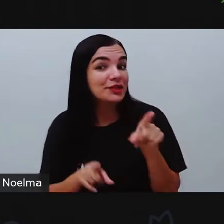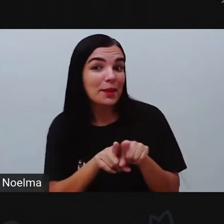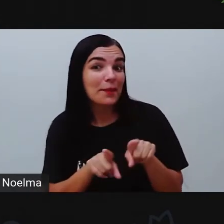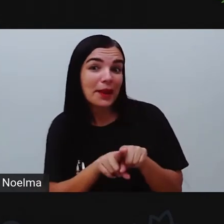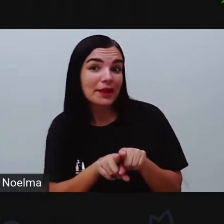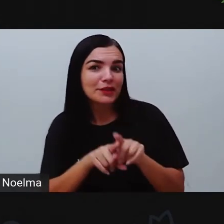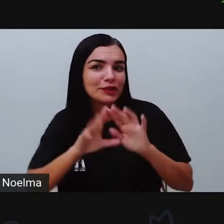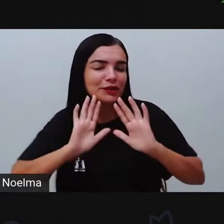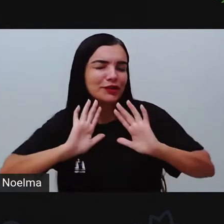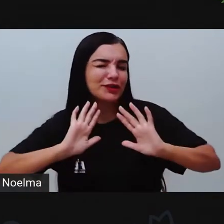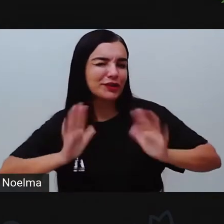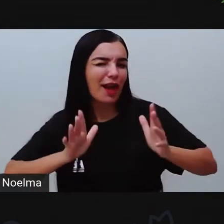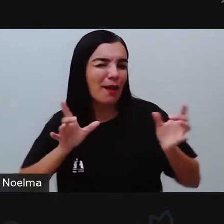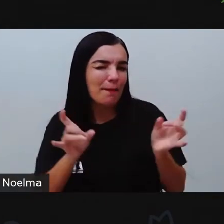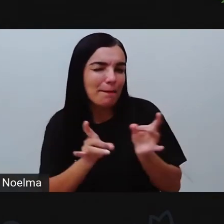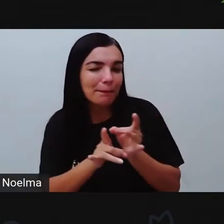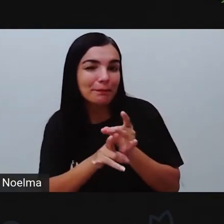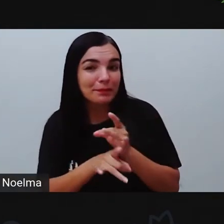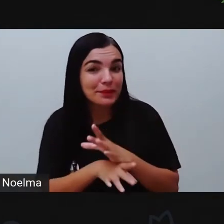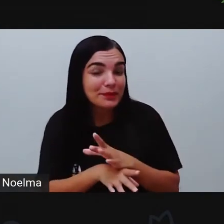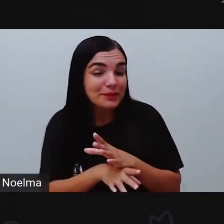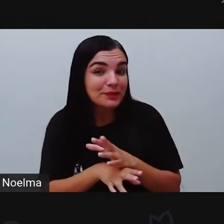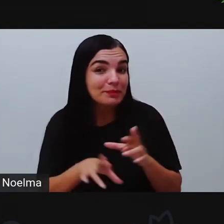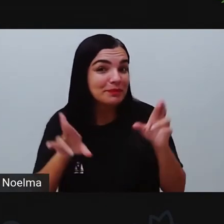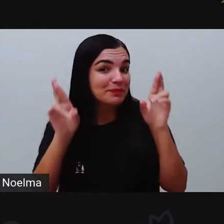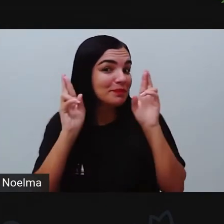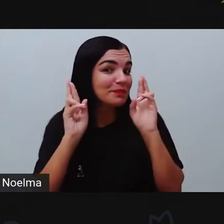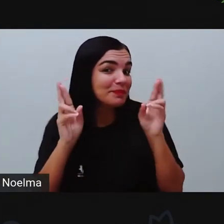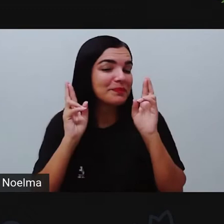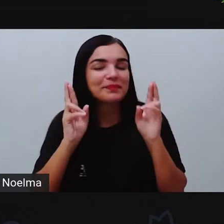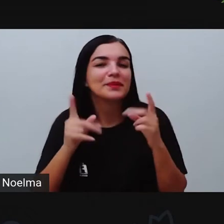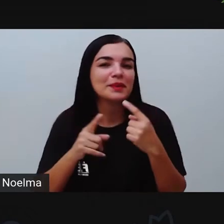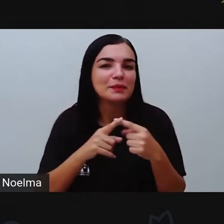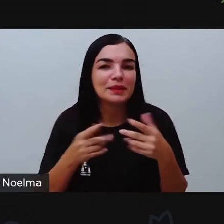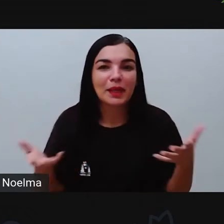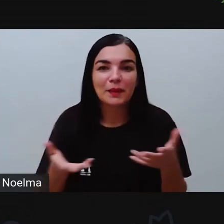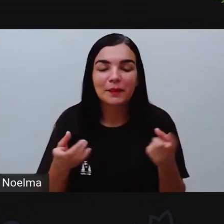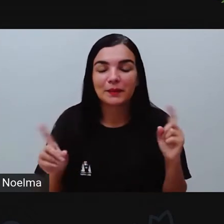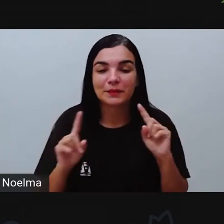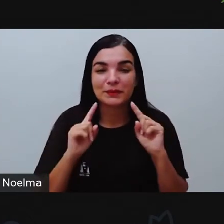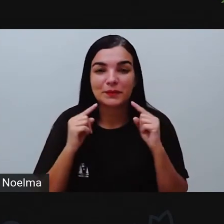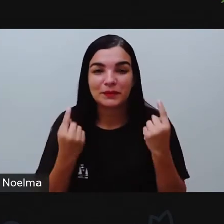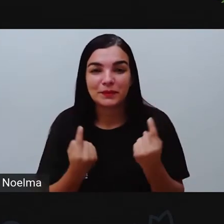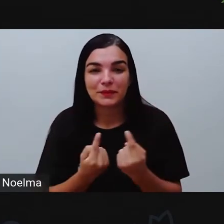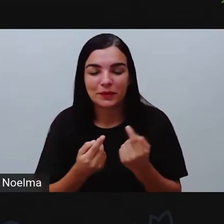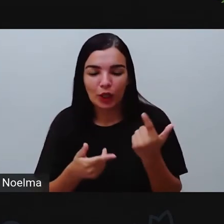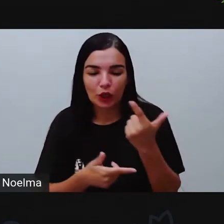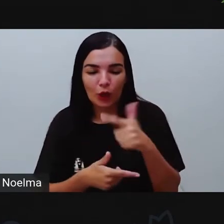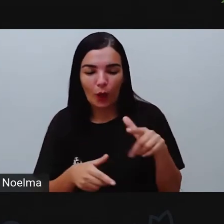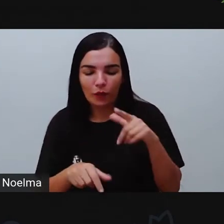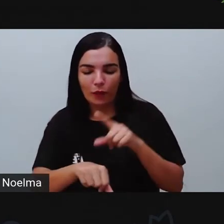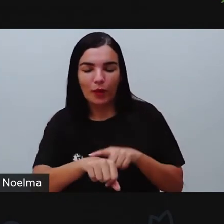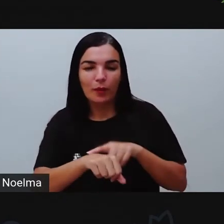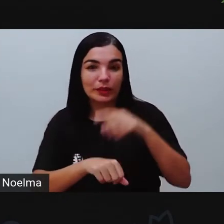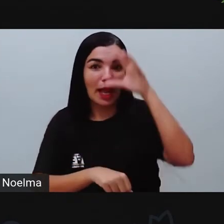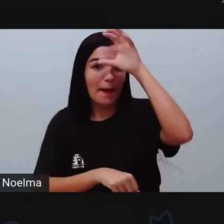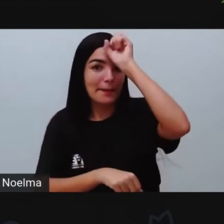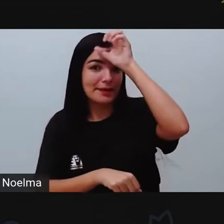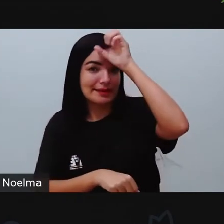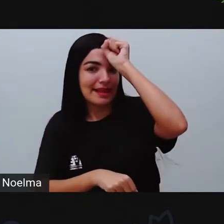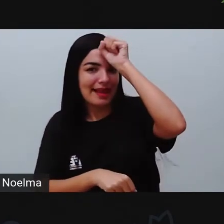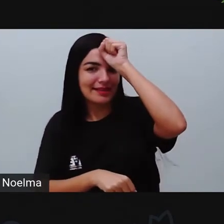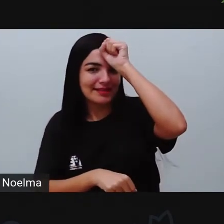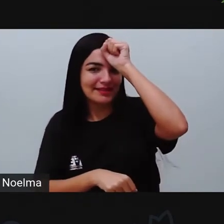Já descansaram? Eu espero que vocês tenham feito tudo isso, porque nós estamos aqui reunidos para mais um momento de muito aprendizado,